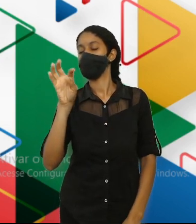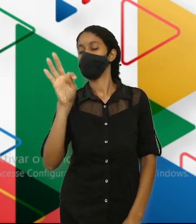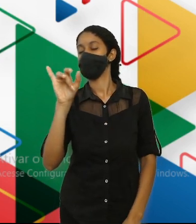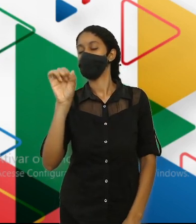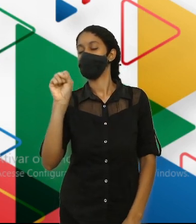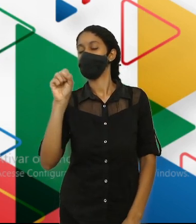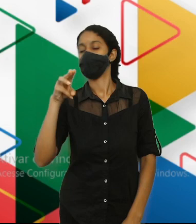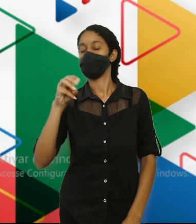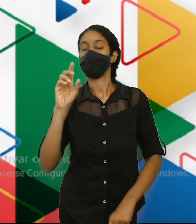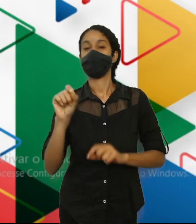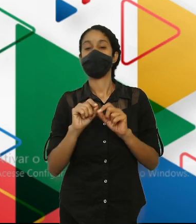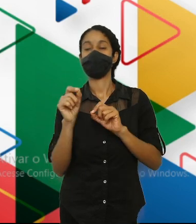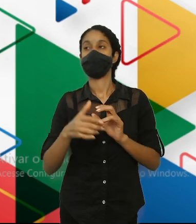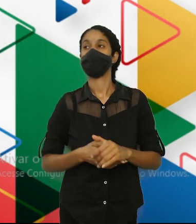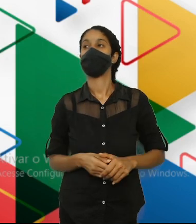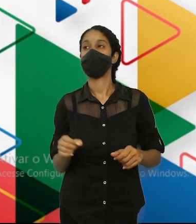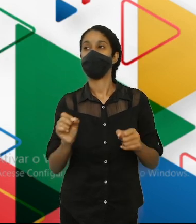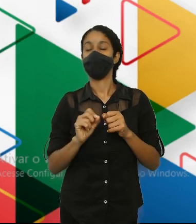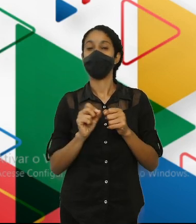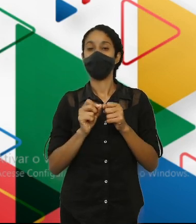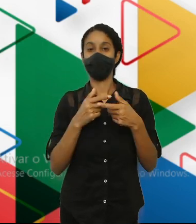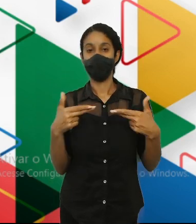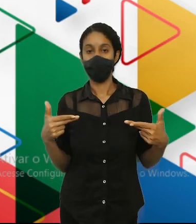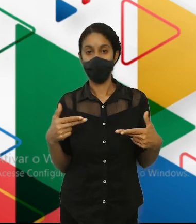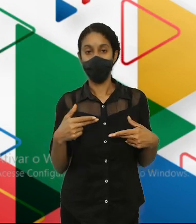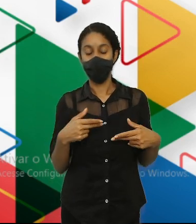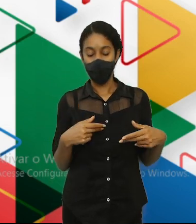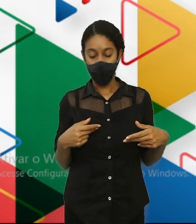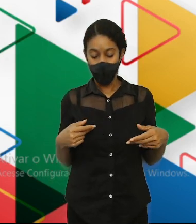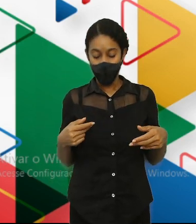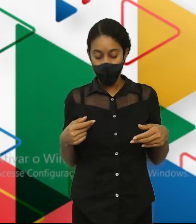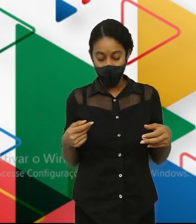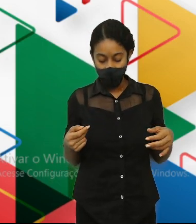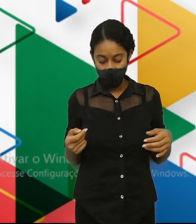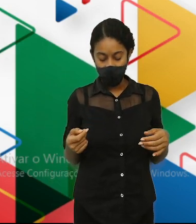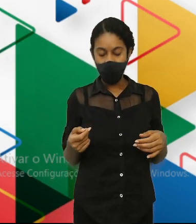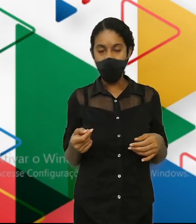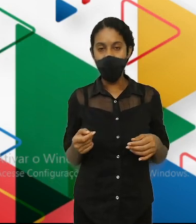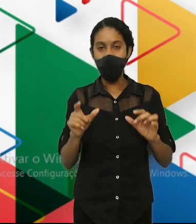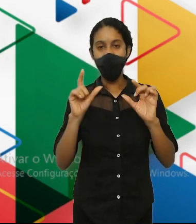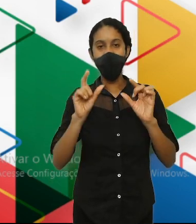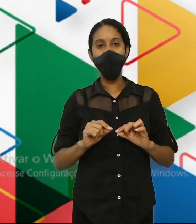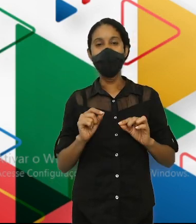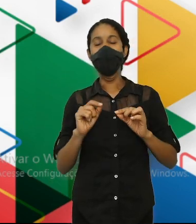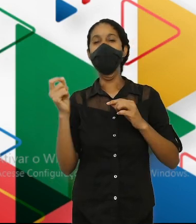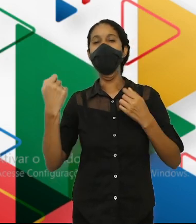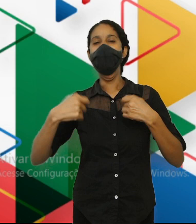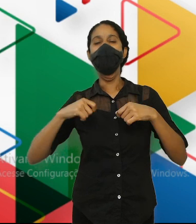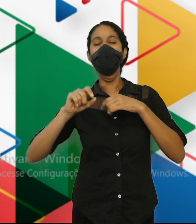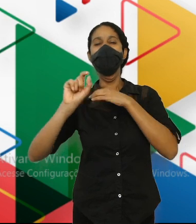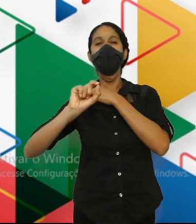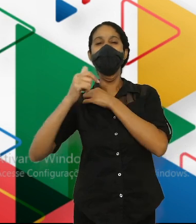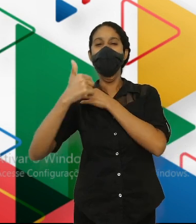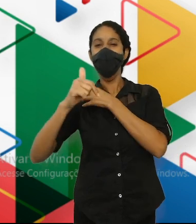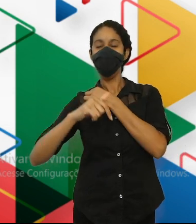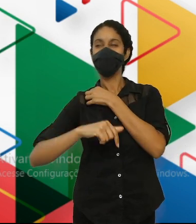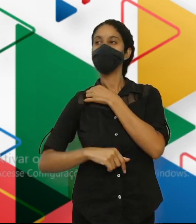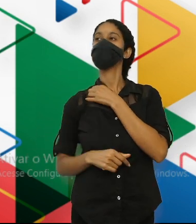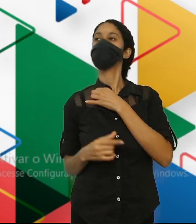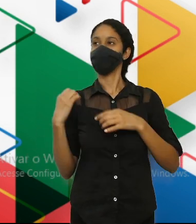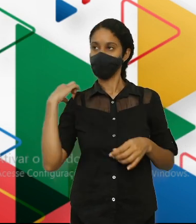toyotismo é que com a produtividade em alta, menos mão de obra é necessária. Então vai ter gente que vai estar